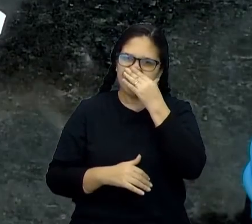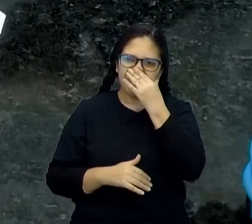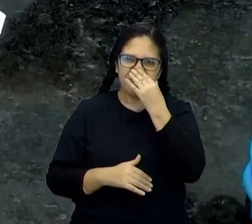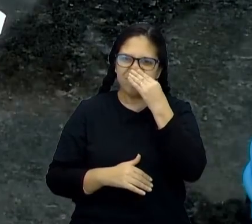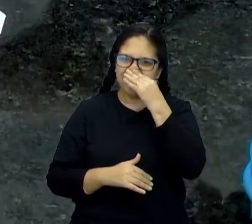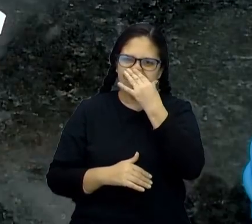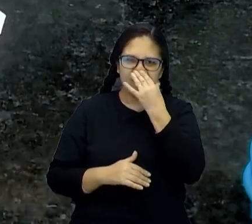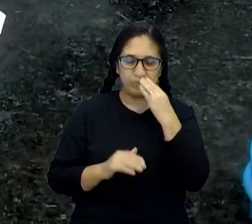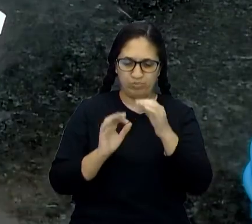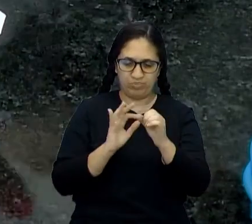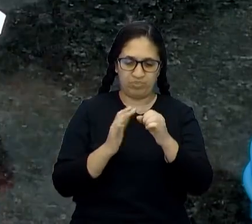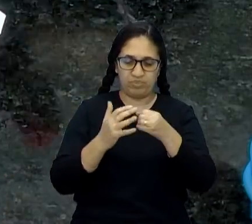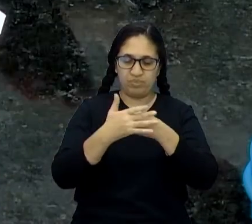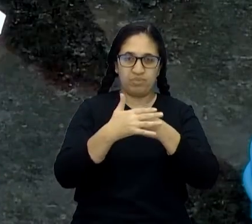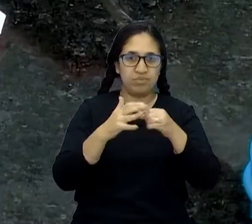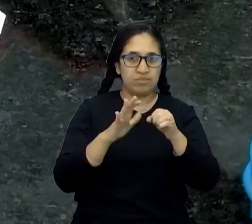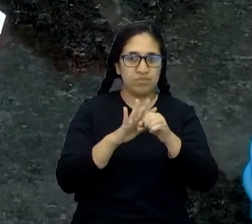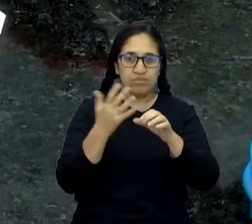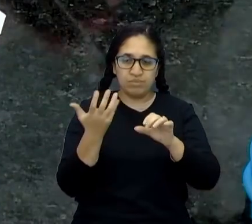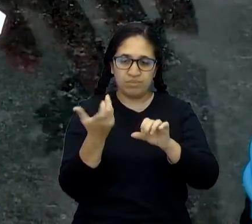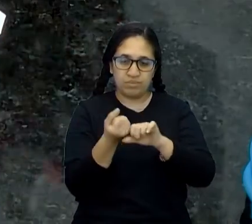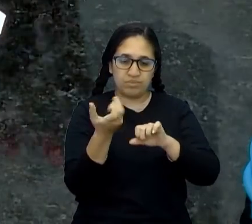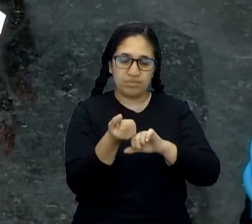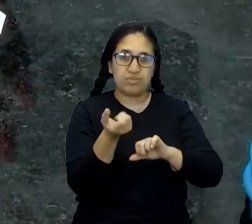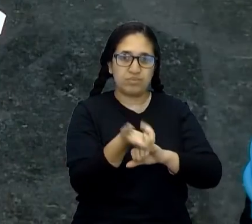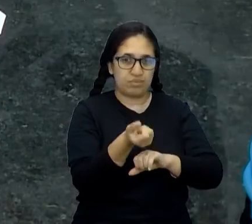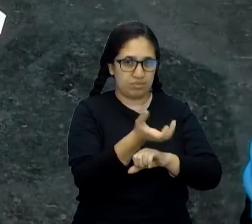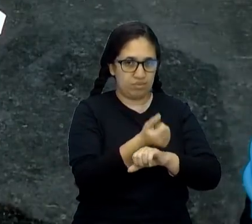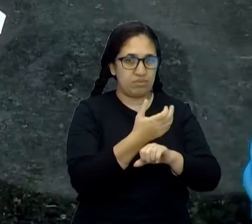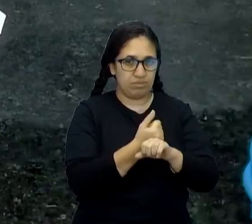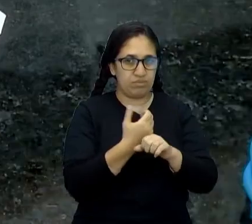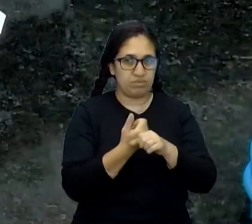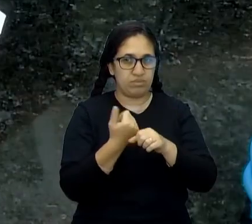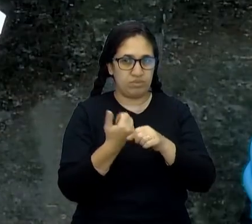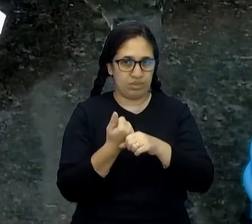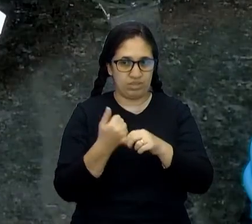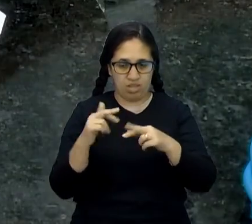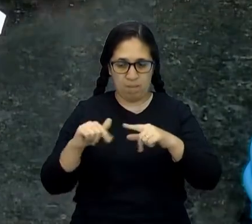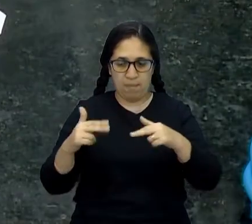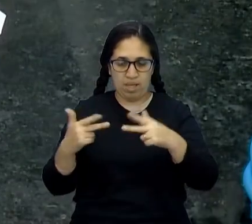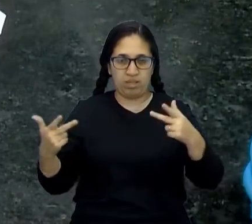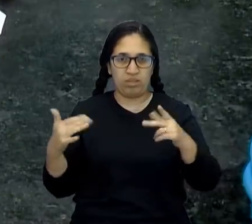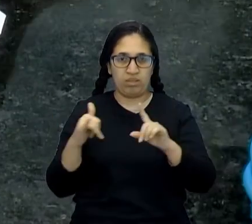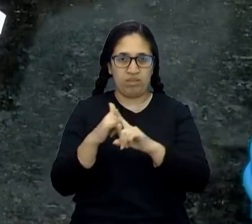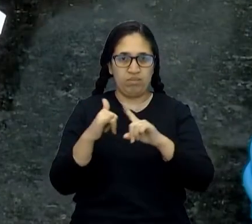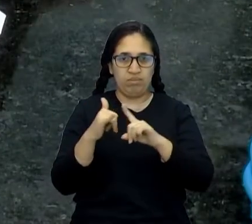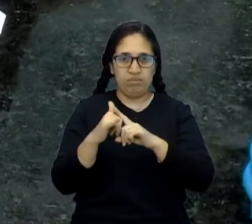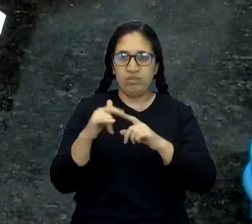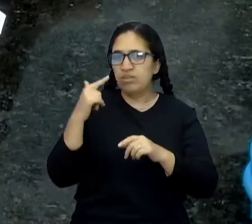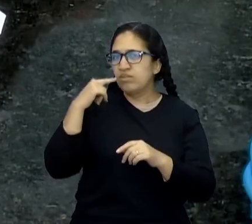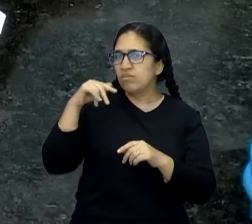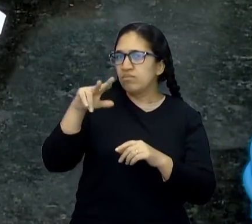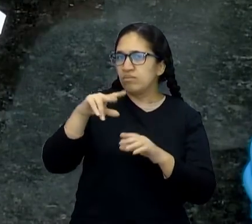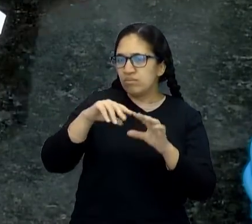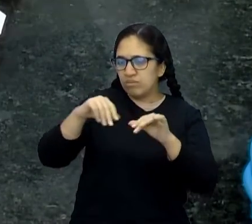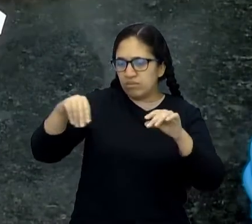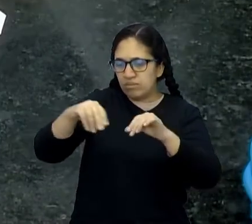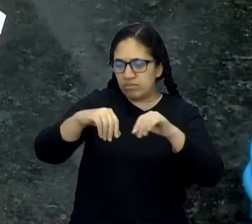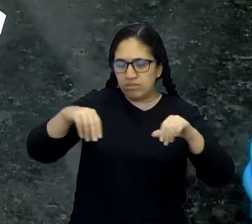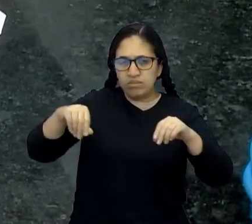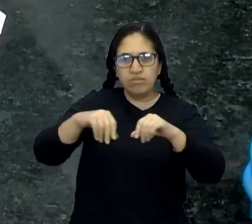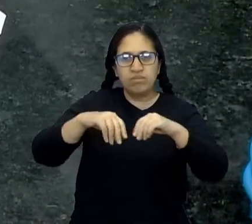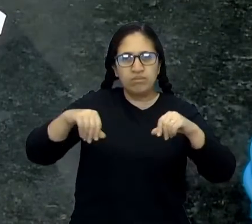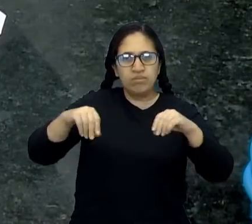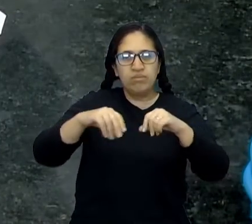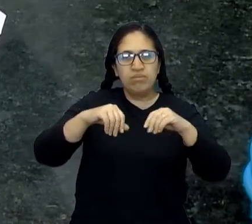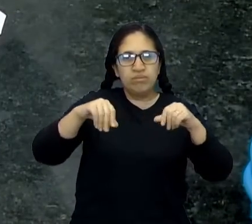o campo magnético, ele se manifesta nos materiais ferrosos. Então, eu vou jogar um pouco de pó de ferro e